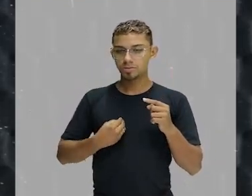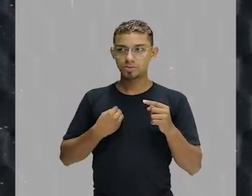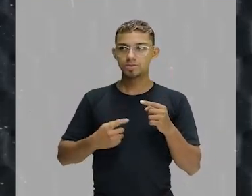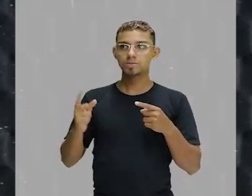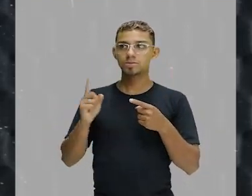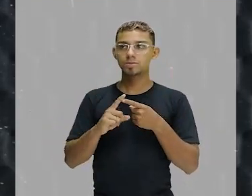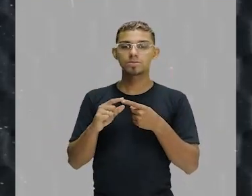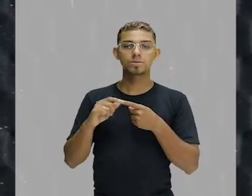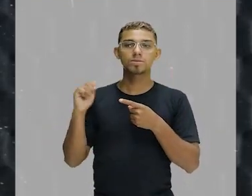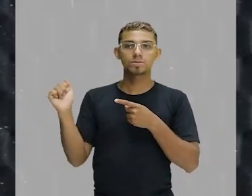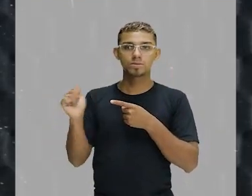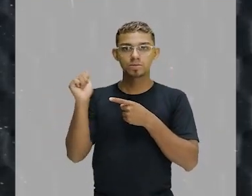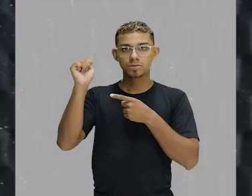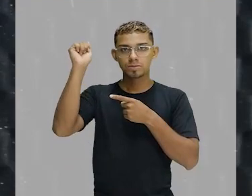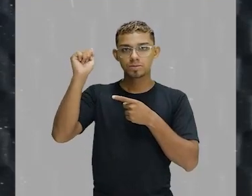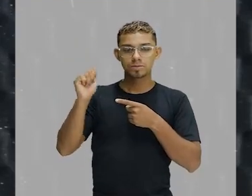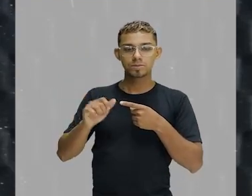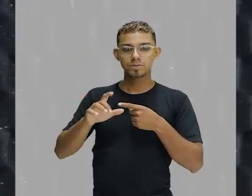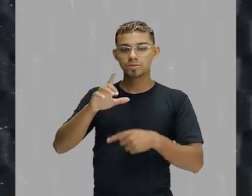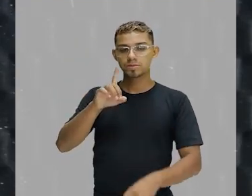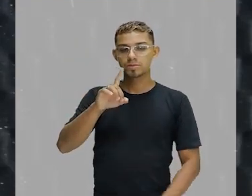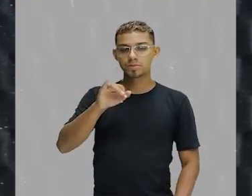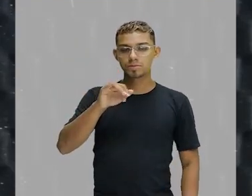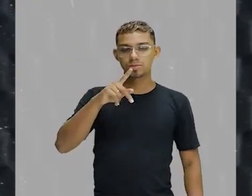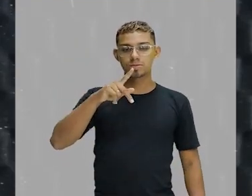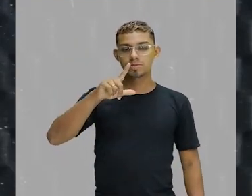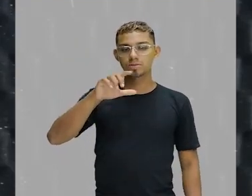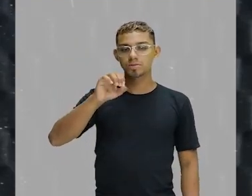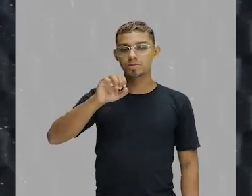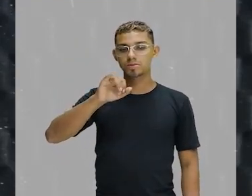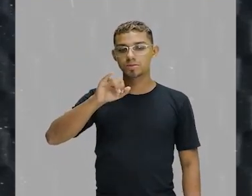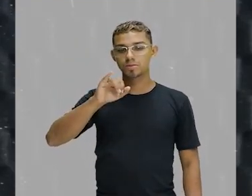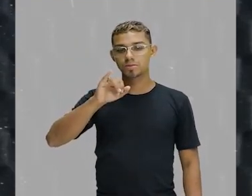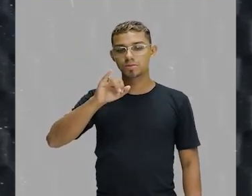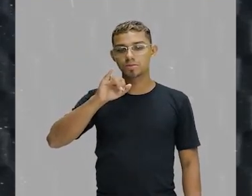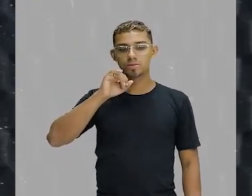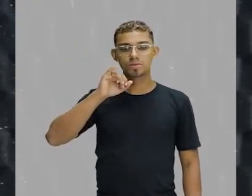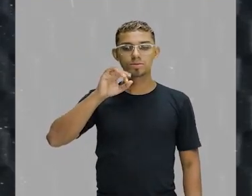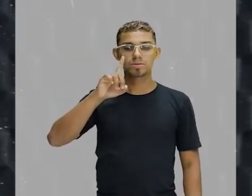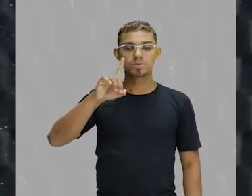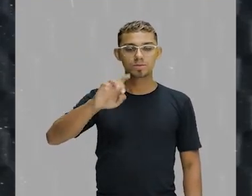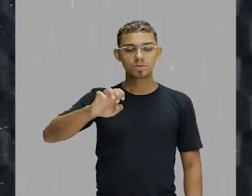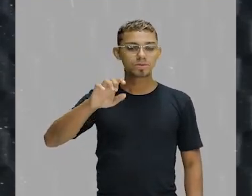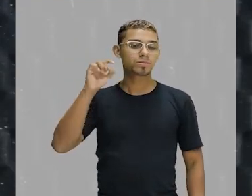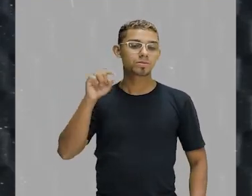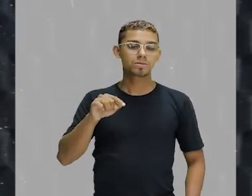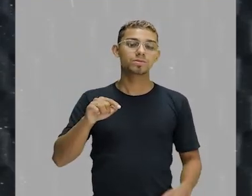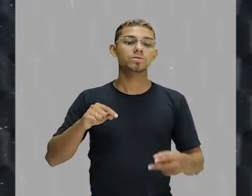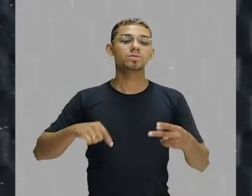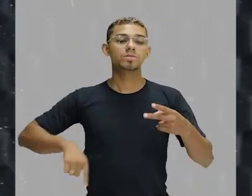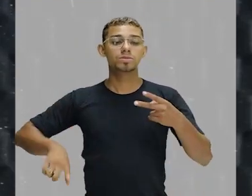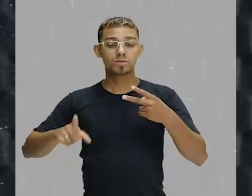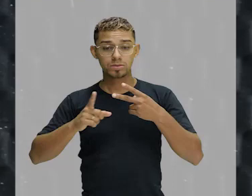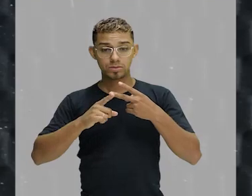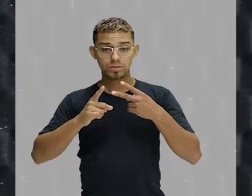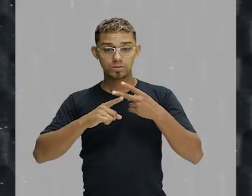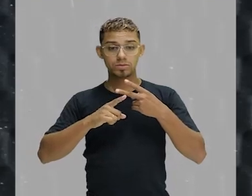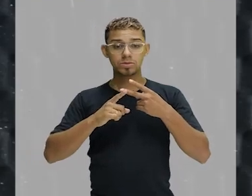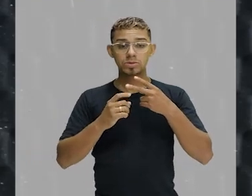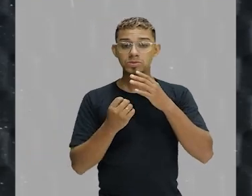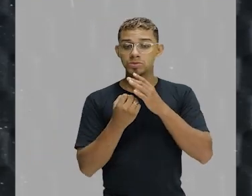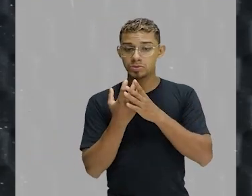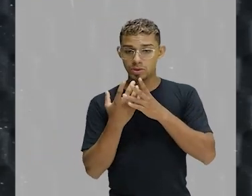adultos diploides. E a meiose ocorre no nosso tipo de ciclo de vida para formar gametas,